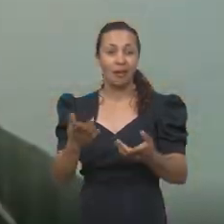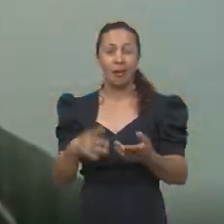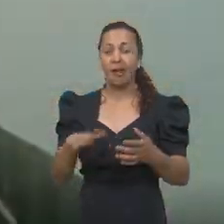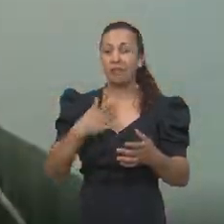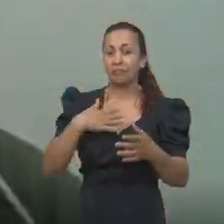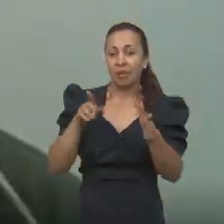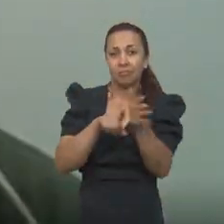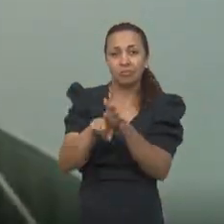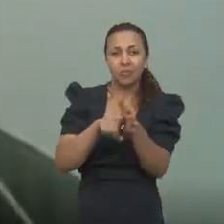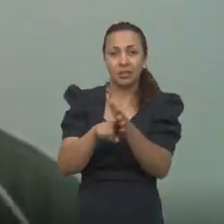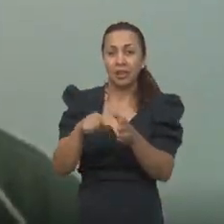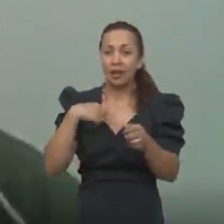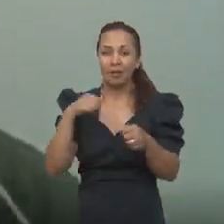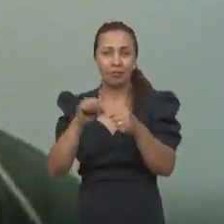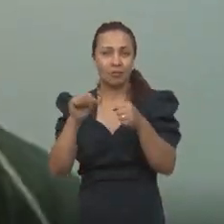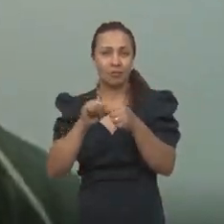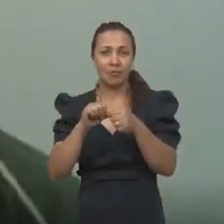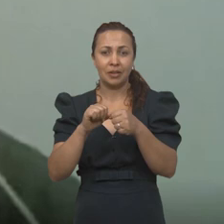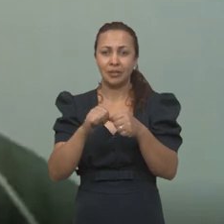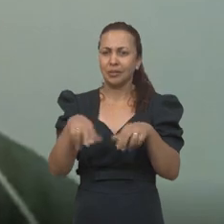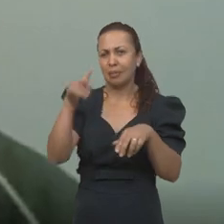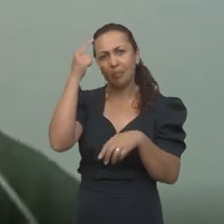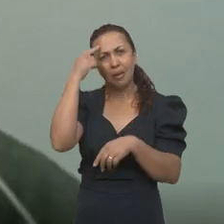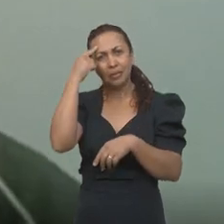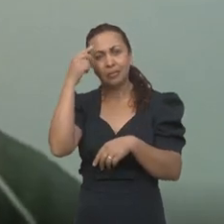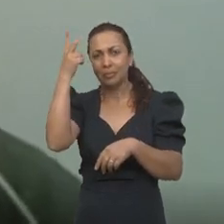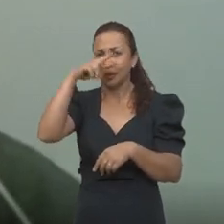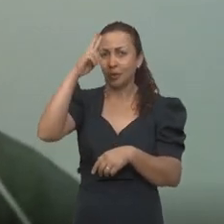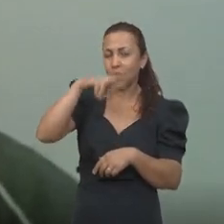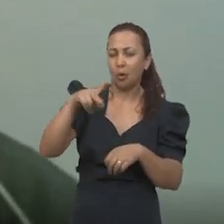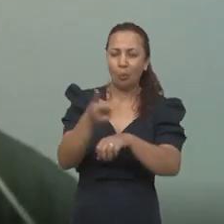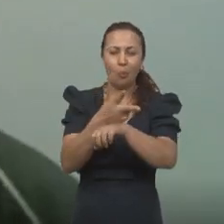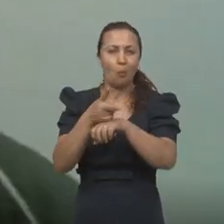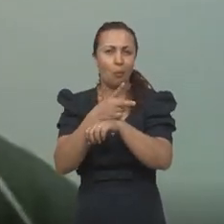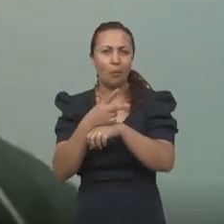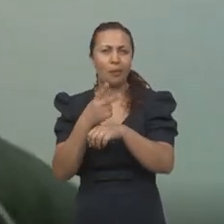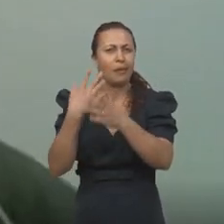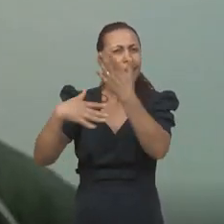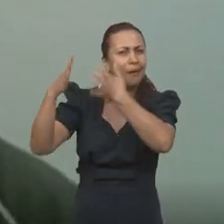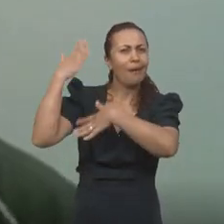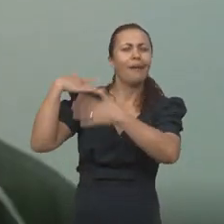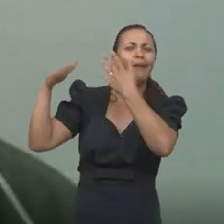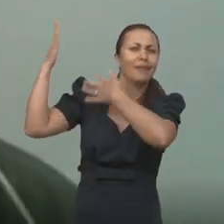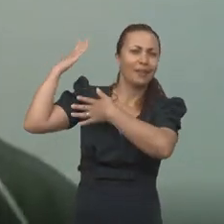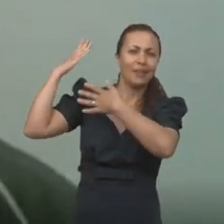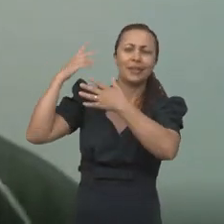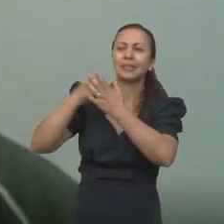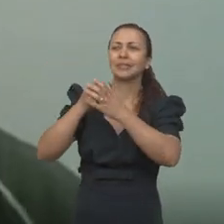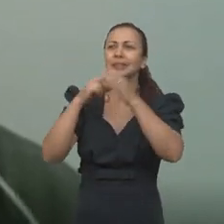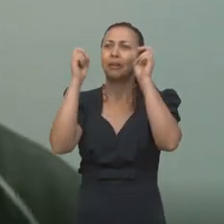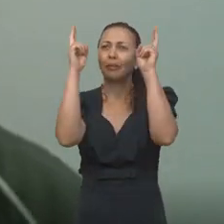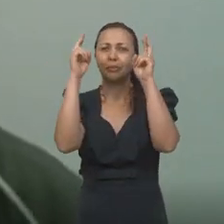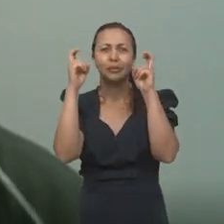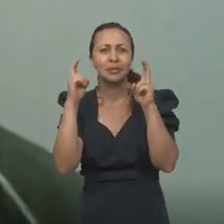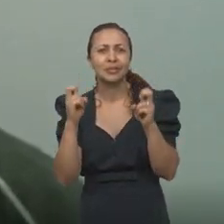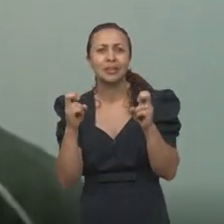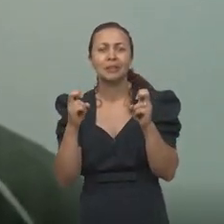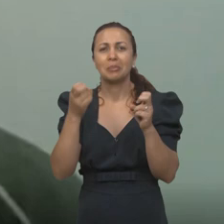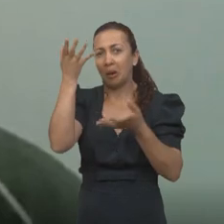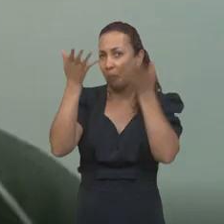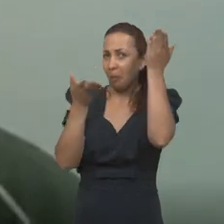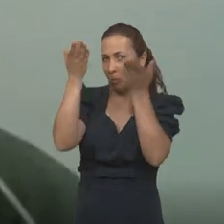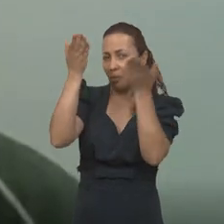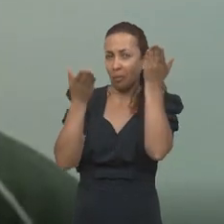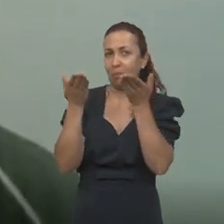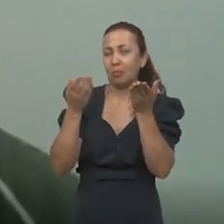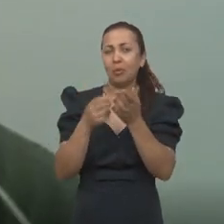é um da minha pesquisa eu faço essa reflexão histórica nem eu busco lá os conceitos puramente